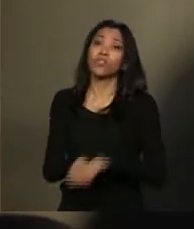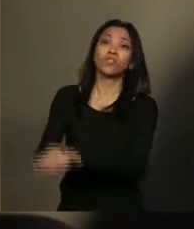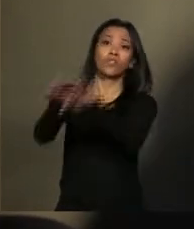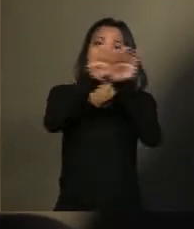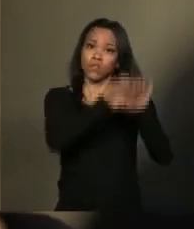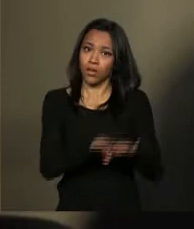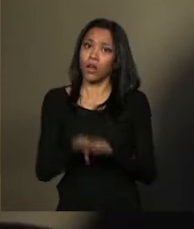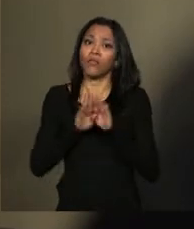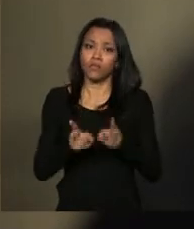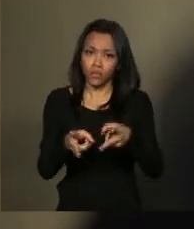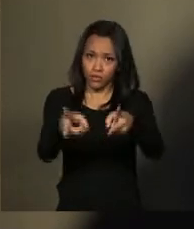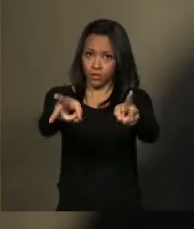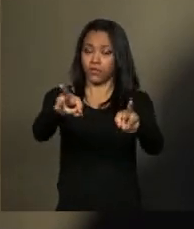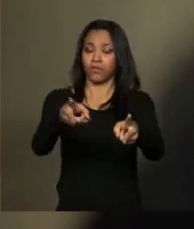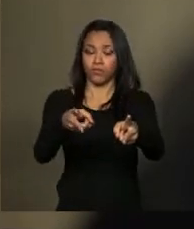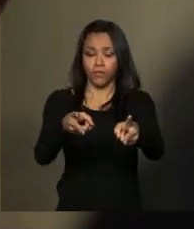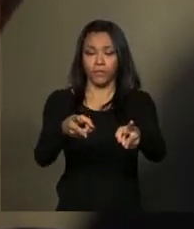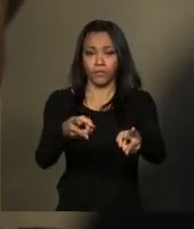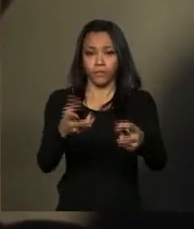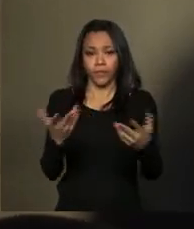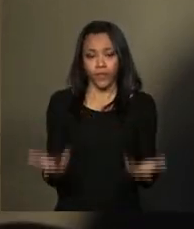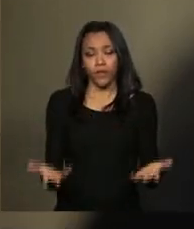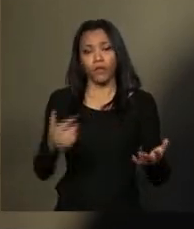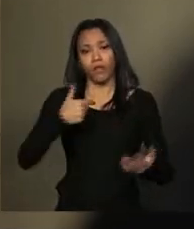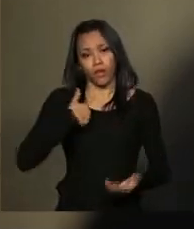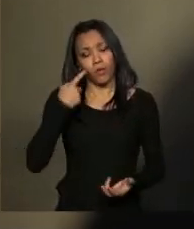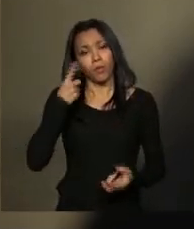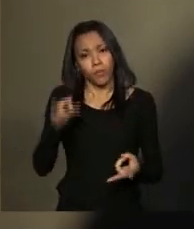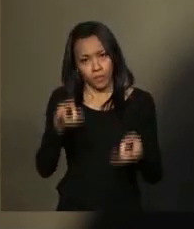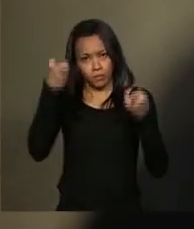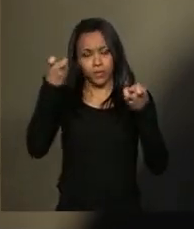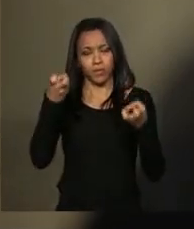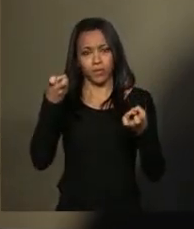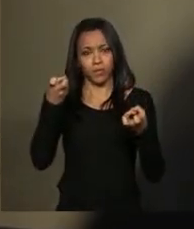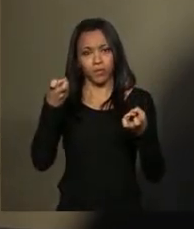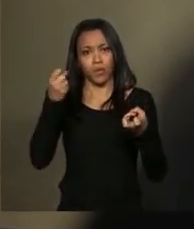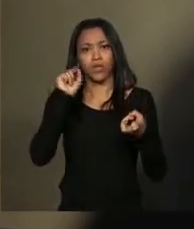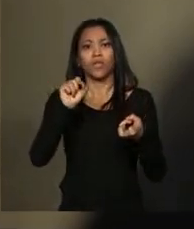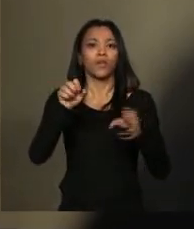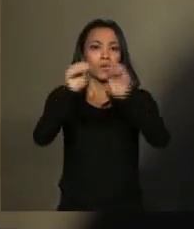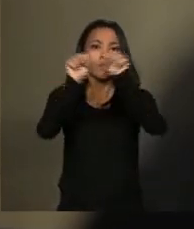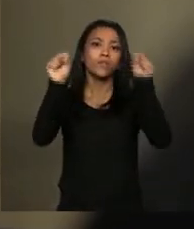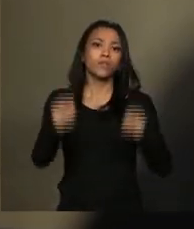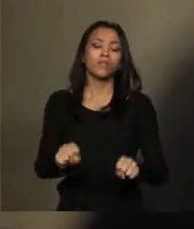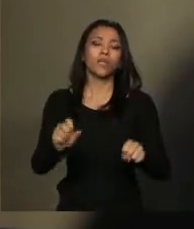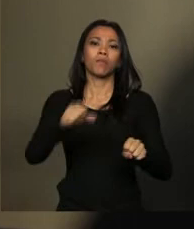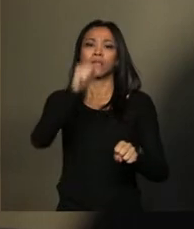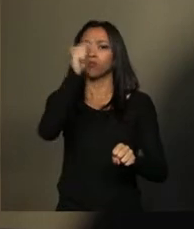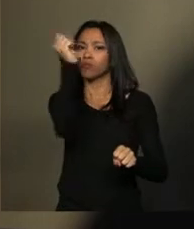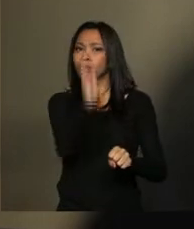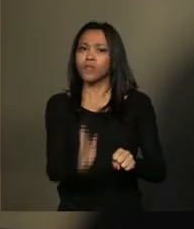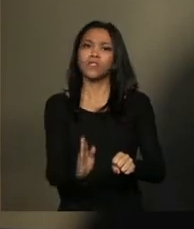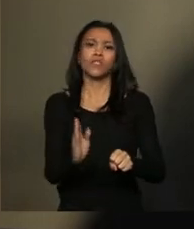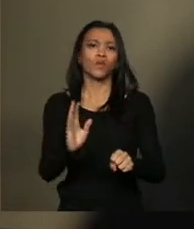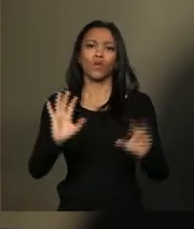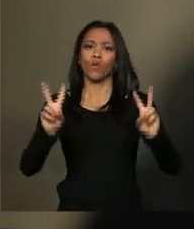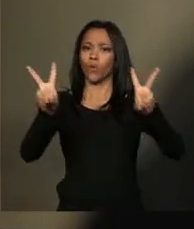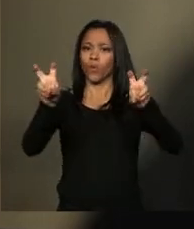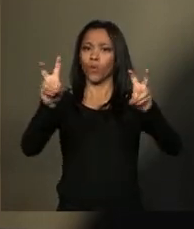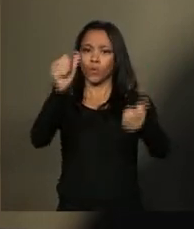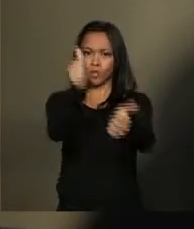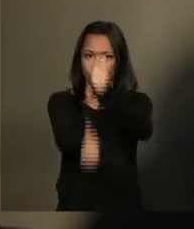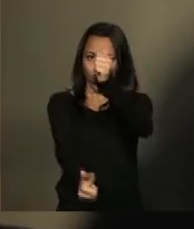seja perene, ele tenha continuidade. Então eu vejo que o Sistema Nacional de Esporte é o que há